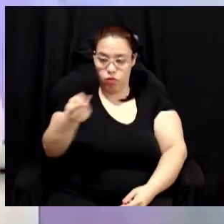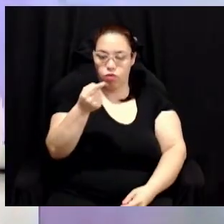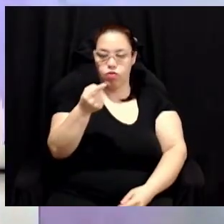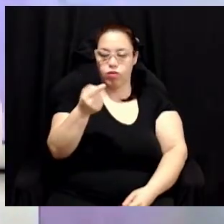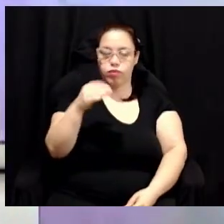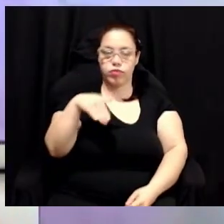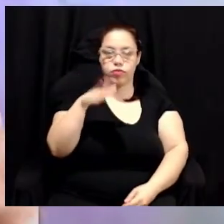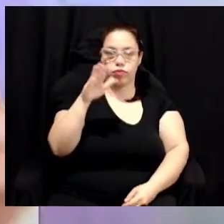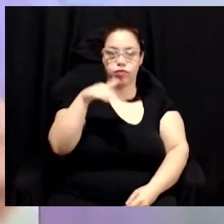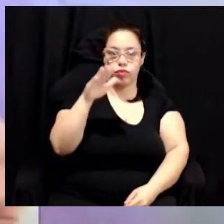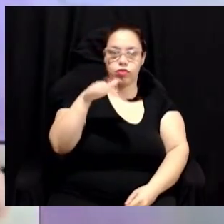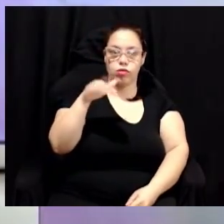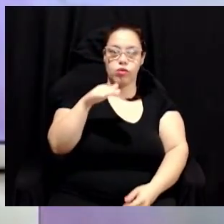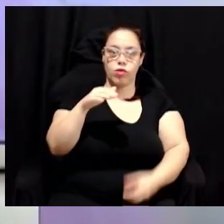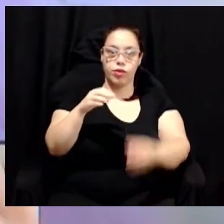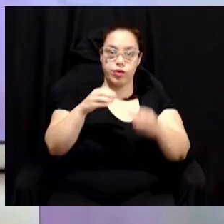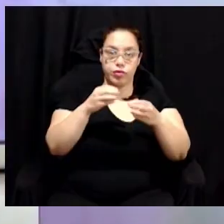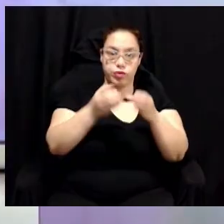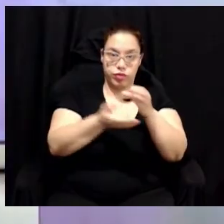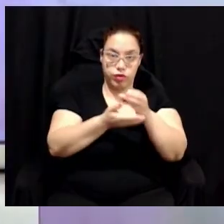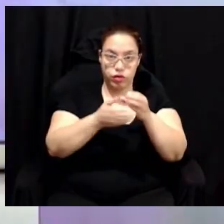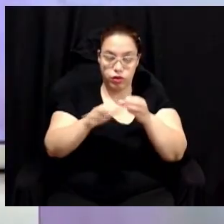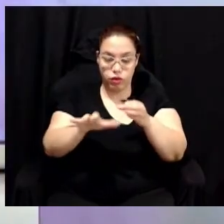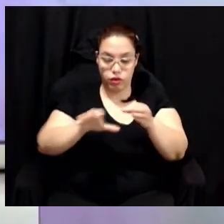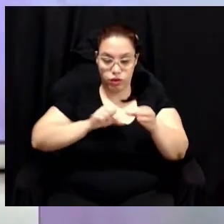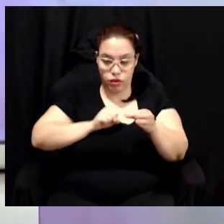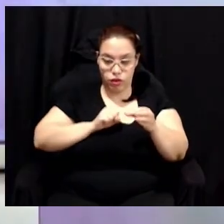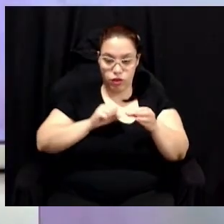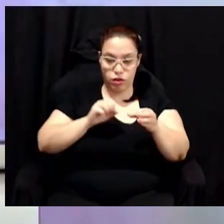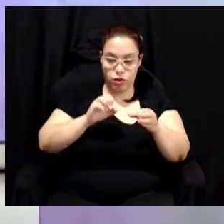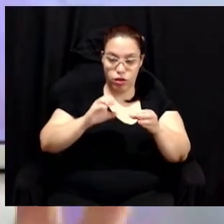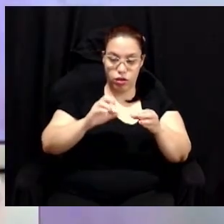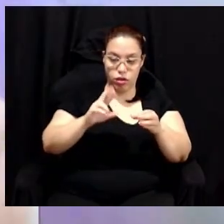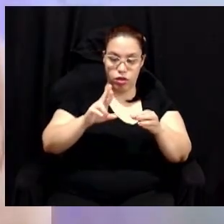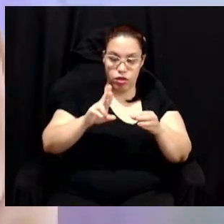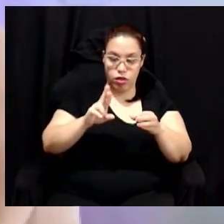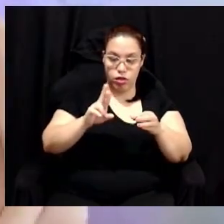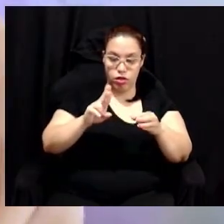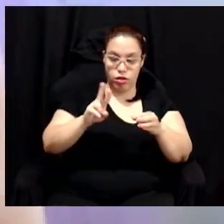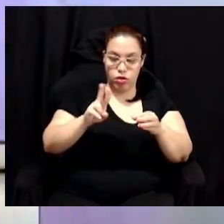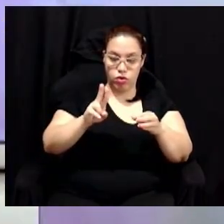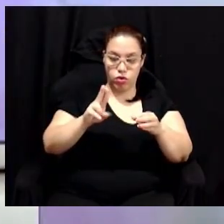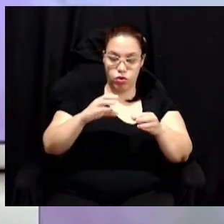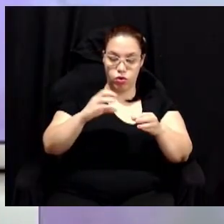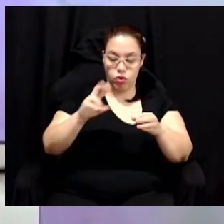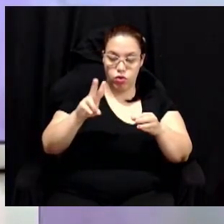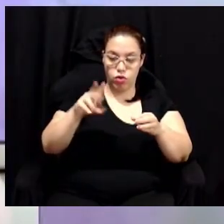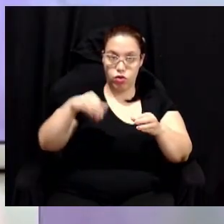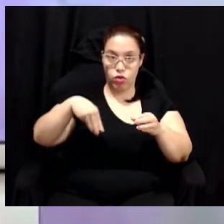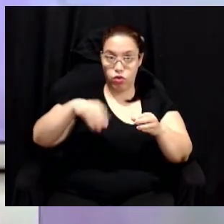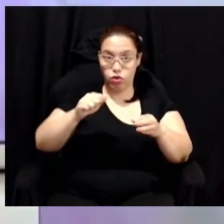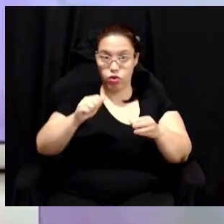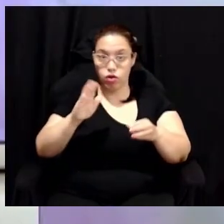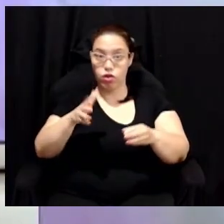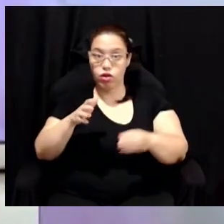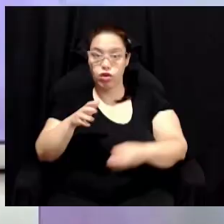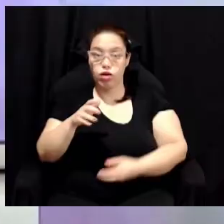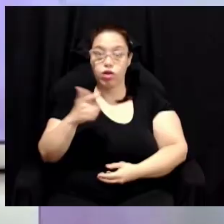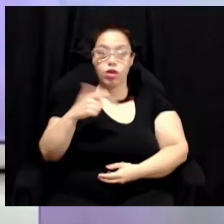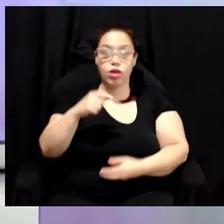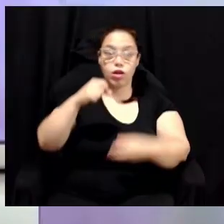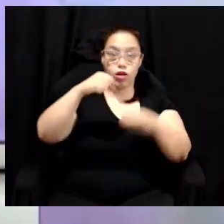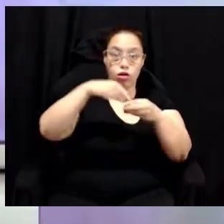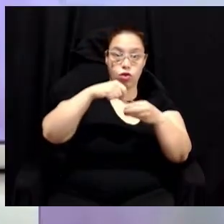vezes mais o efeito anti-inflamatório da cúrcuma. Então, tem muitas mulheres que falam assim, mas eu já tomo esse shot, mas não